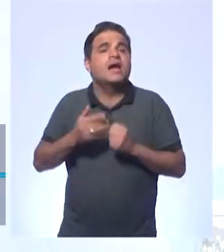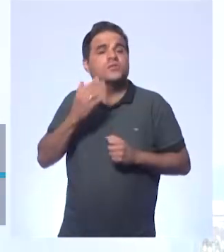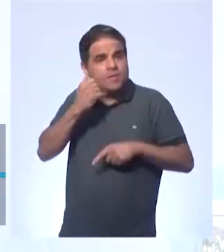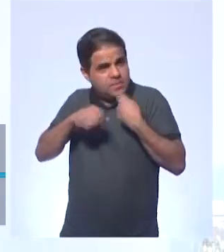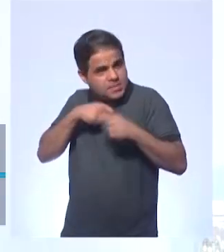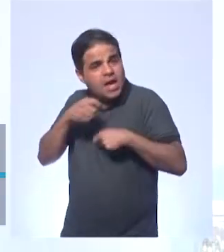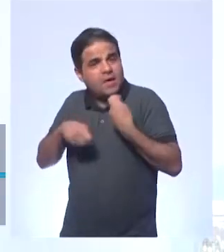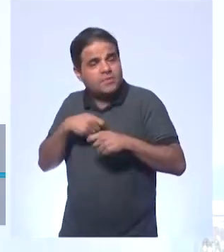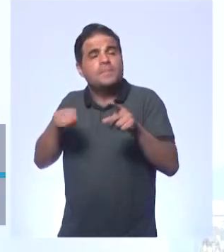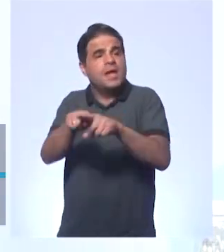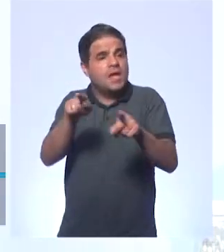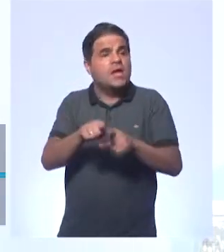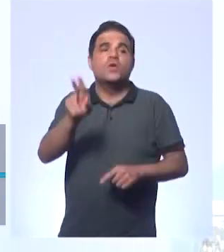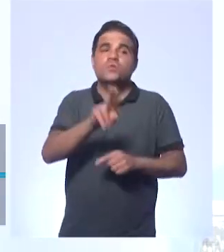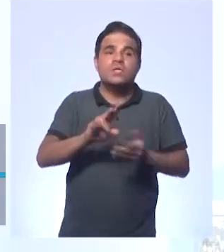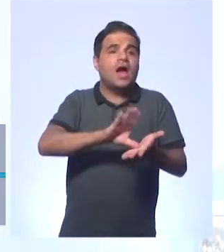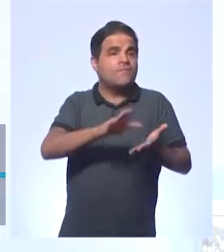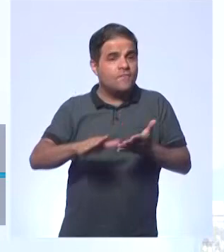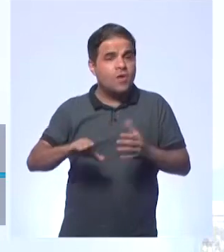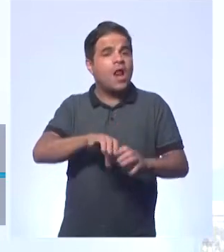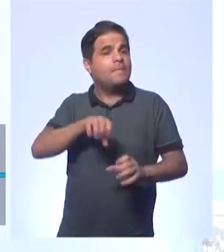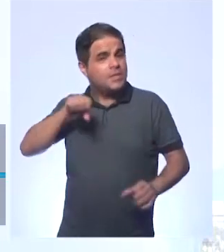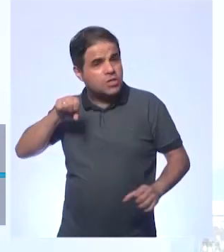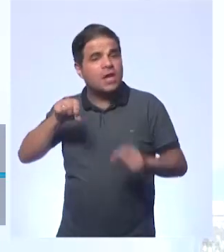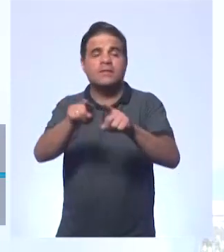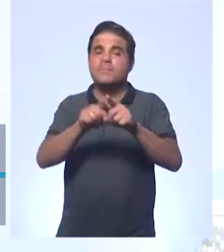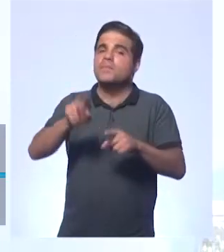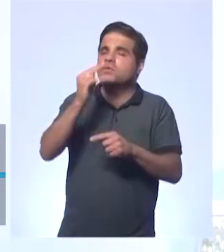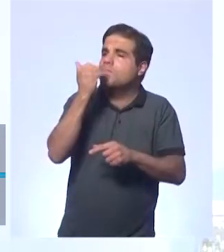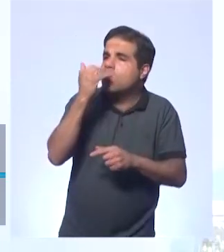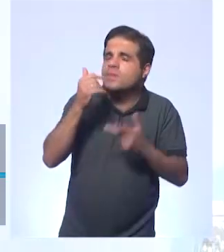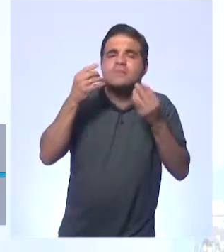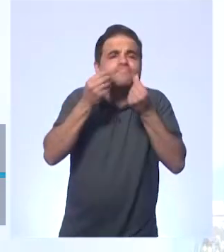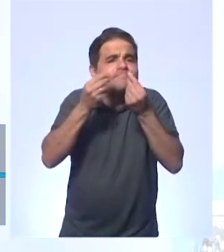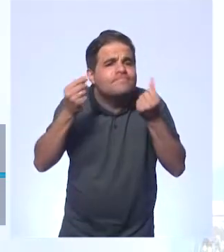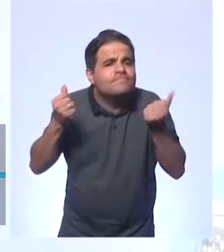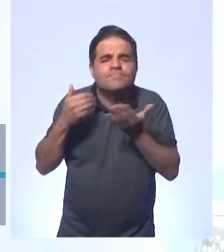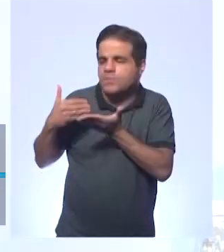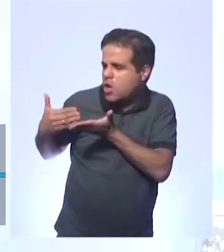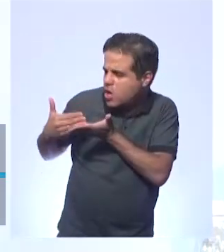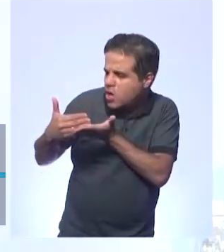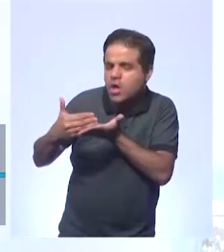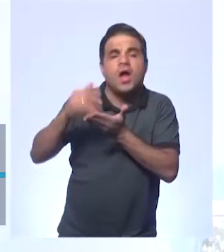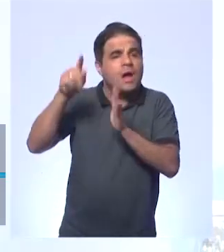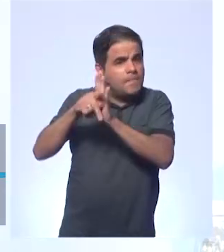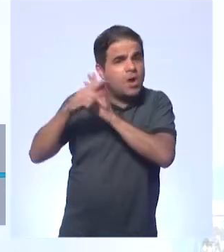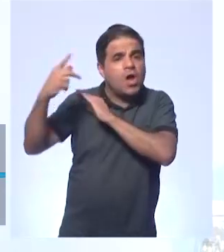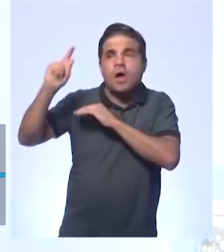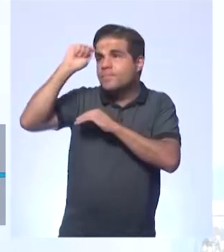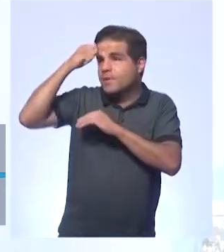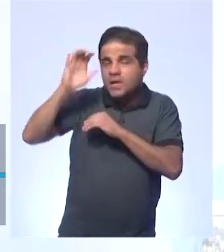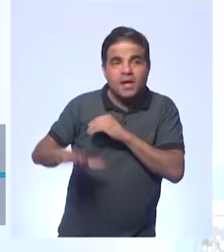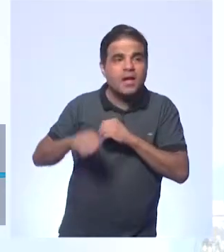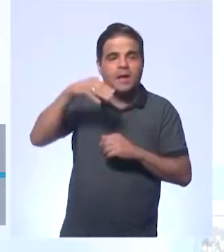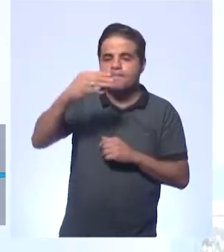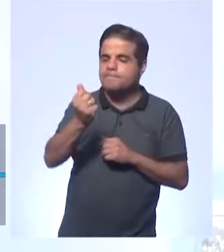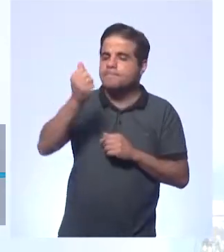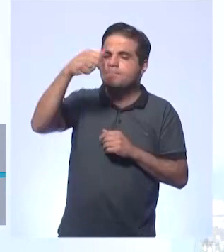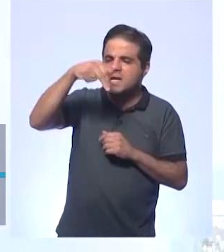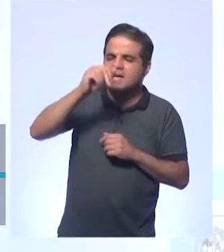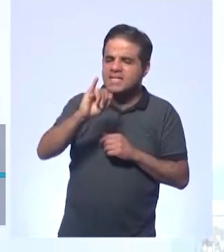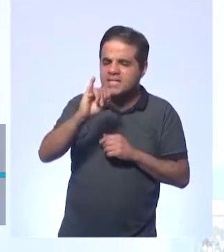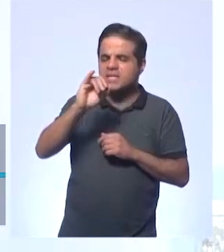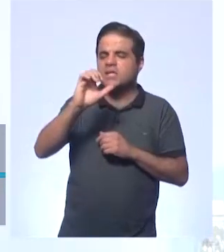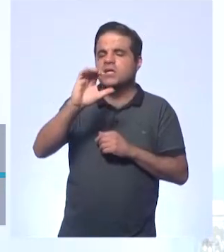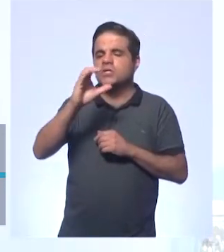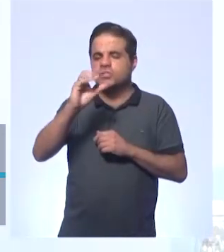refeição. Além de usar a folha da mandioca para uma comida também de origem africana, que é a maniçoba, né,